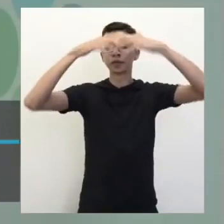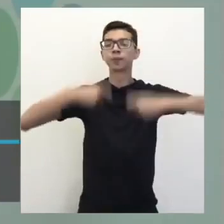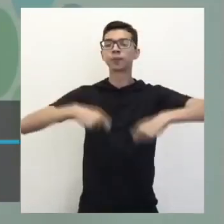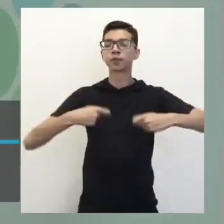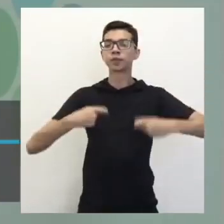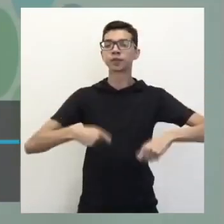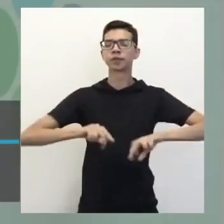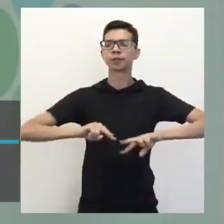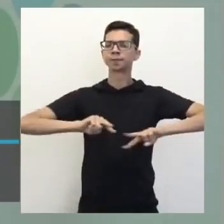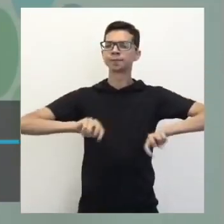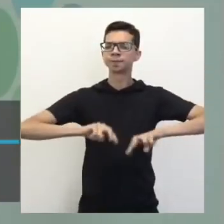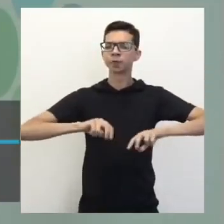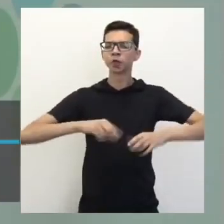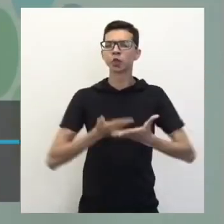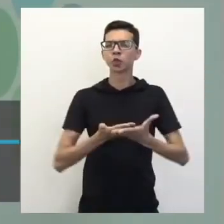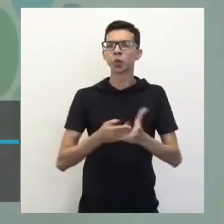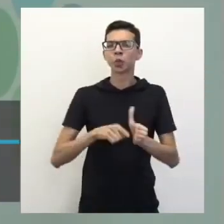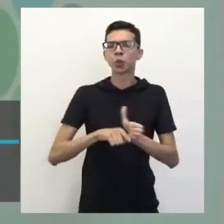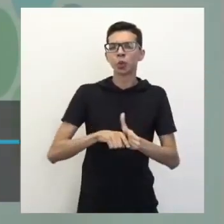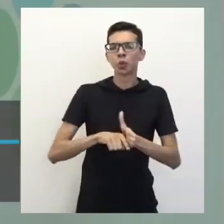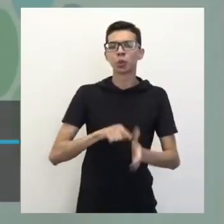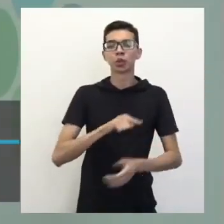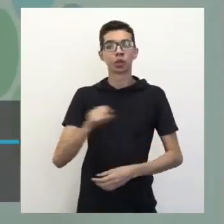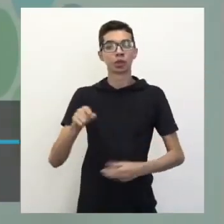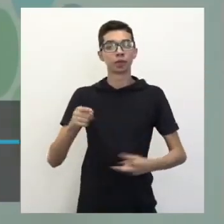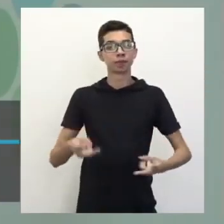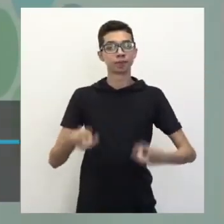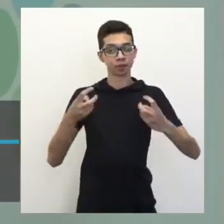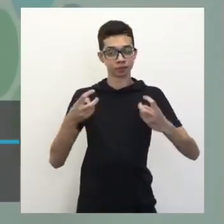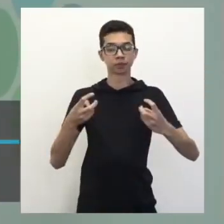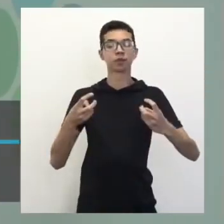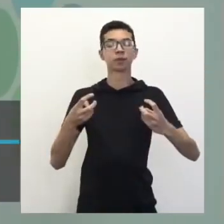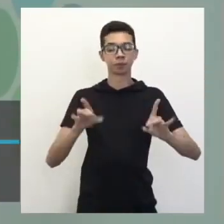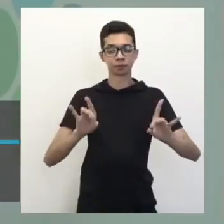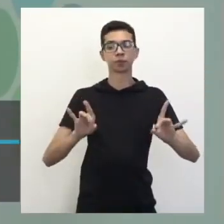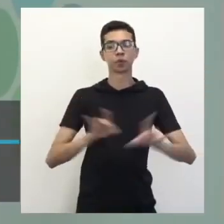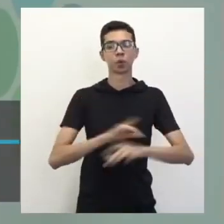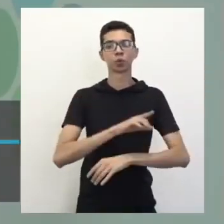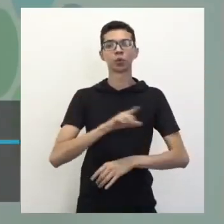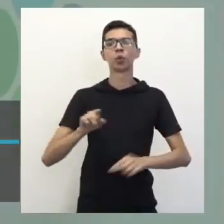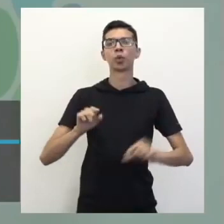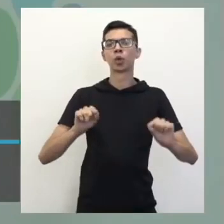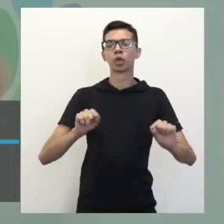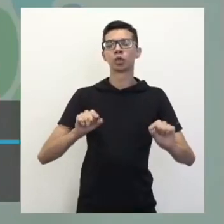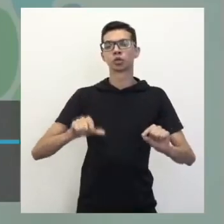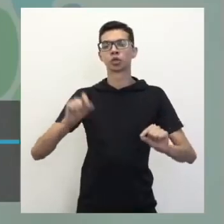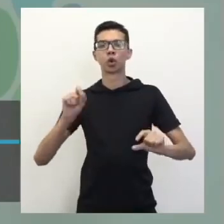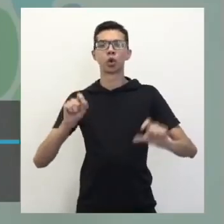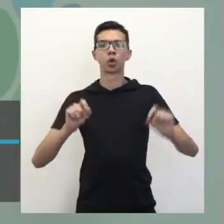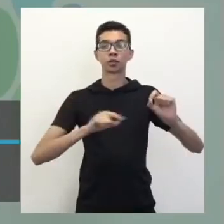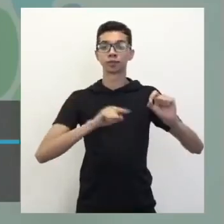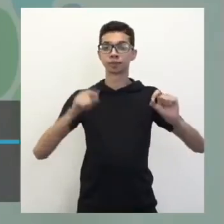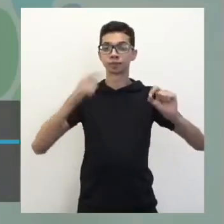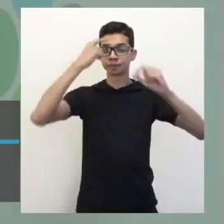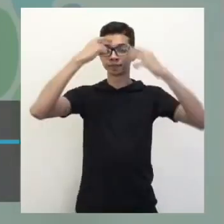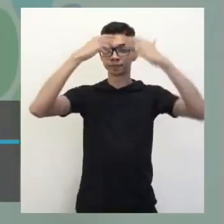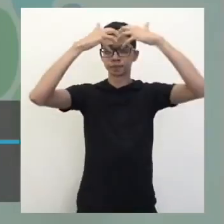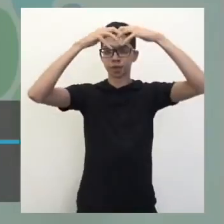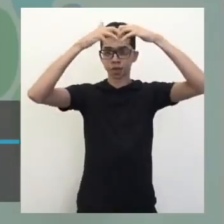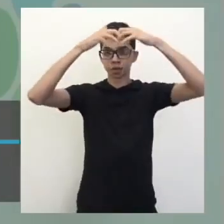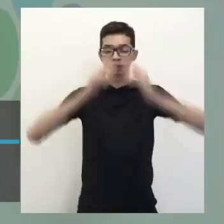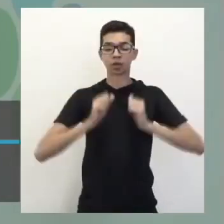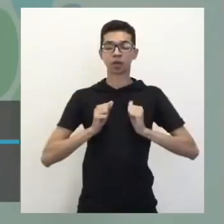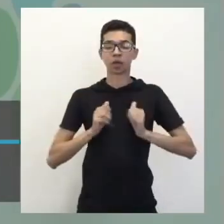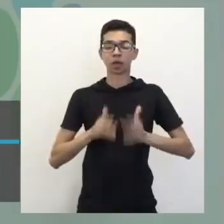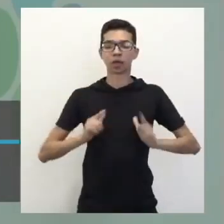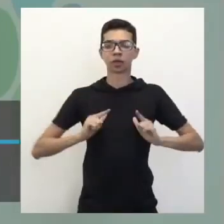estudo, para que a gente consiga ter uma percepção mais completa e fazer as nossas escolhas de pensamento e de ação diante